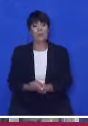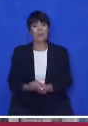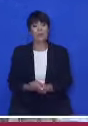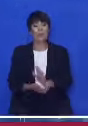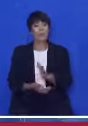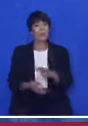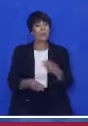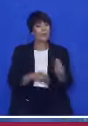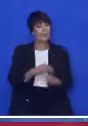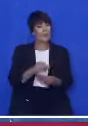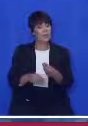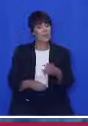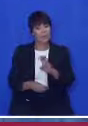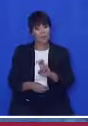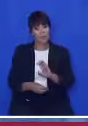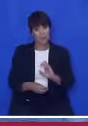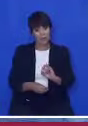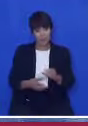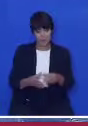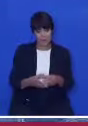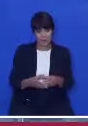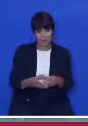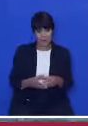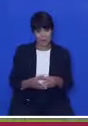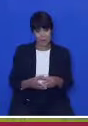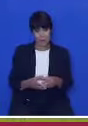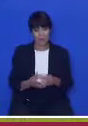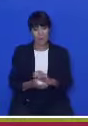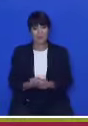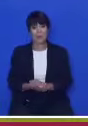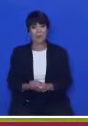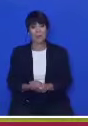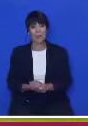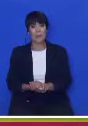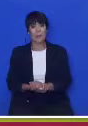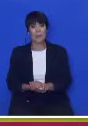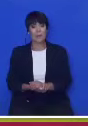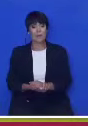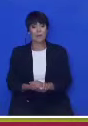Globo recarregado, embaralhando 50 bolas numeradas de 0 a 50.